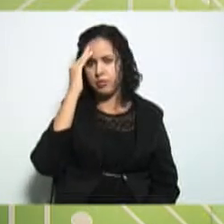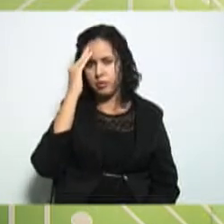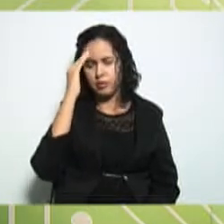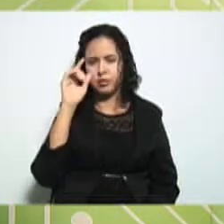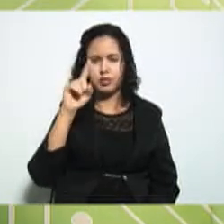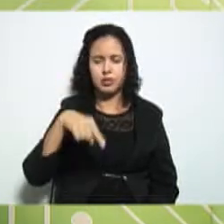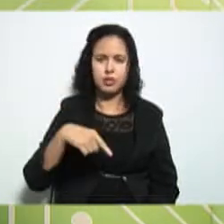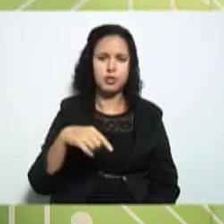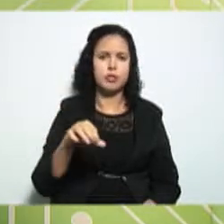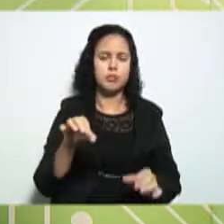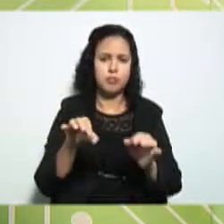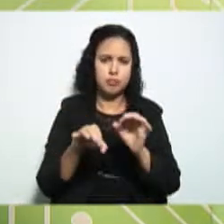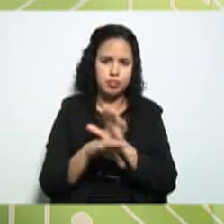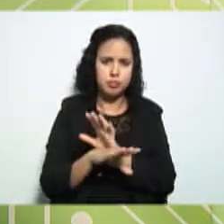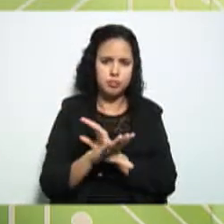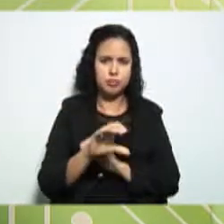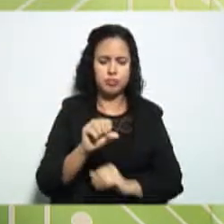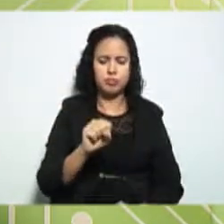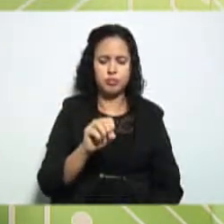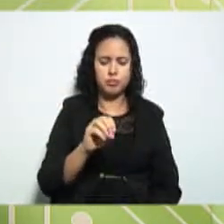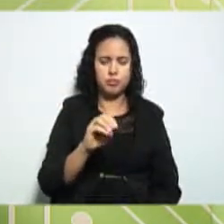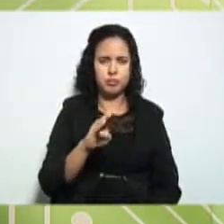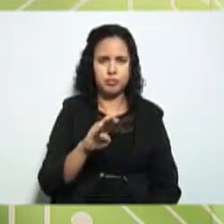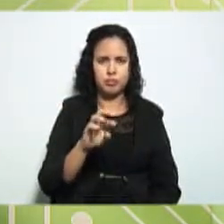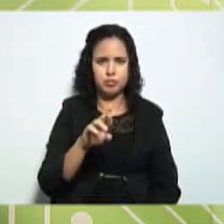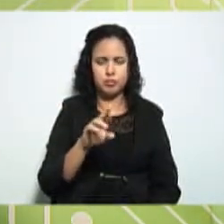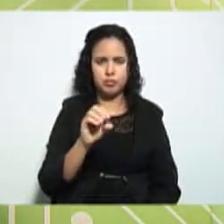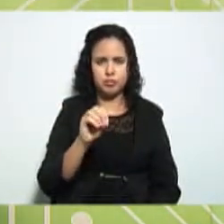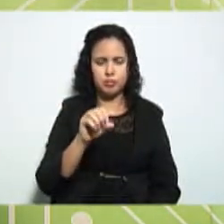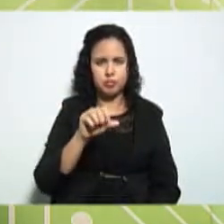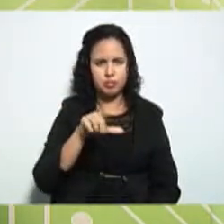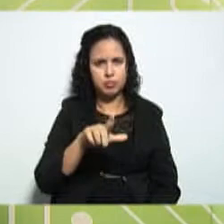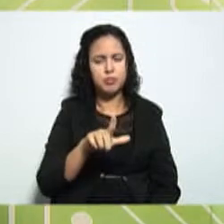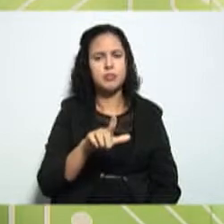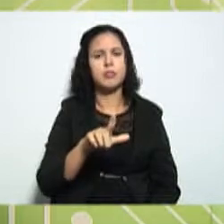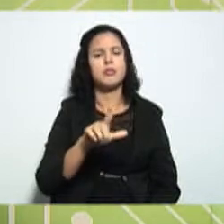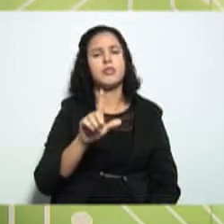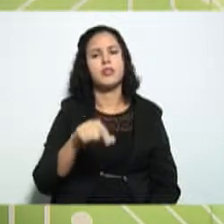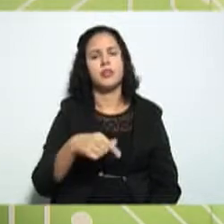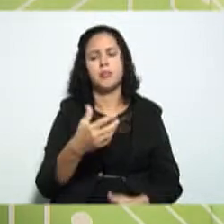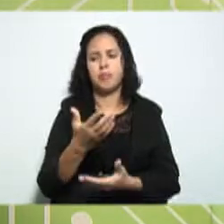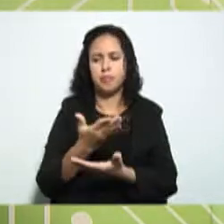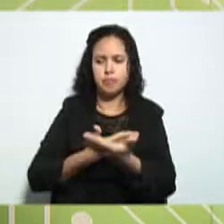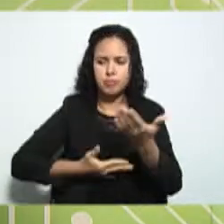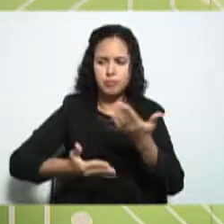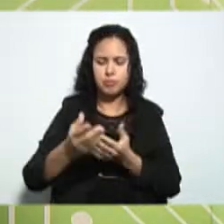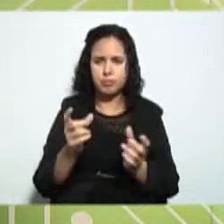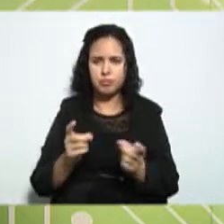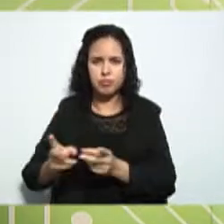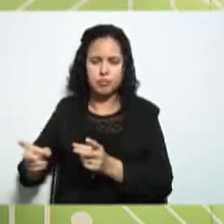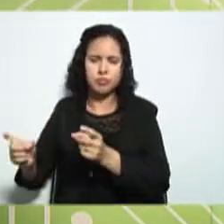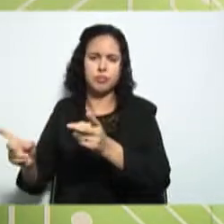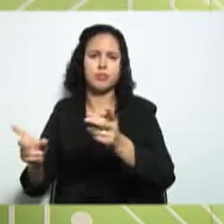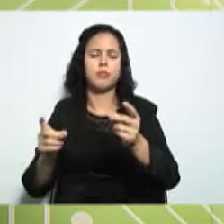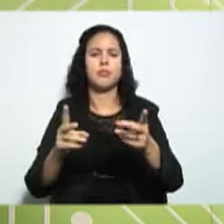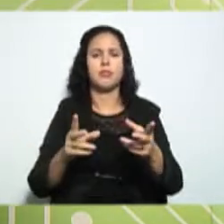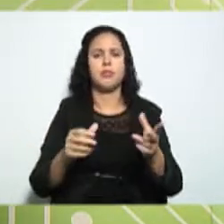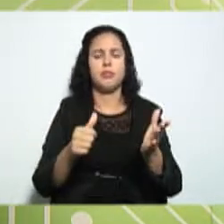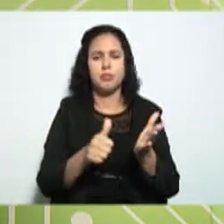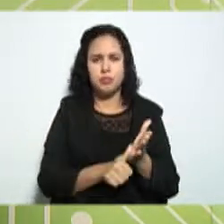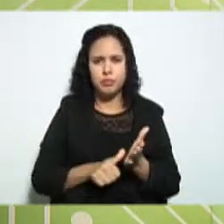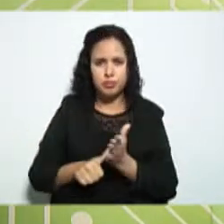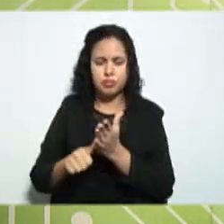sobrou foi pago a mais. Todo o resultado financeiro da cooperativa tem a ver com as suas comercializações em relação ao que o